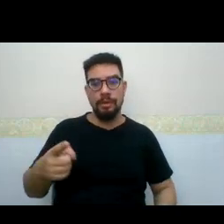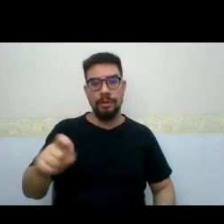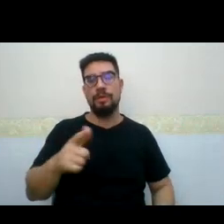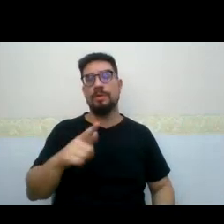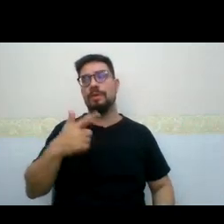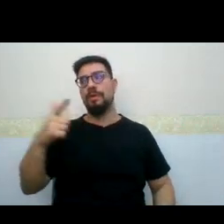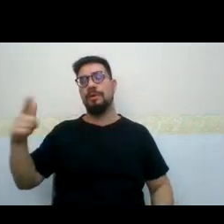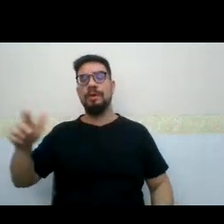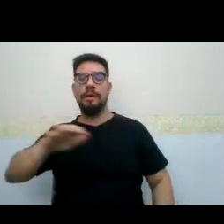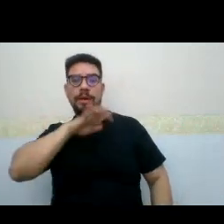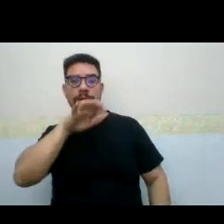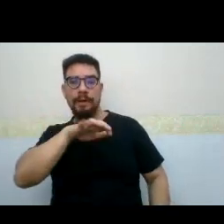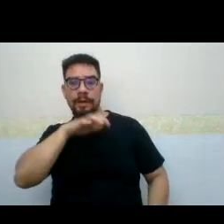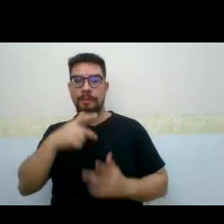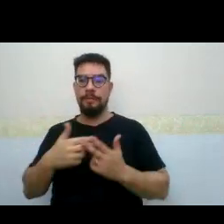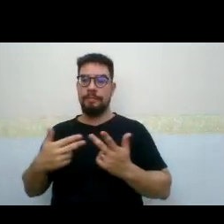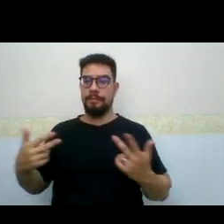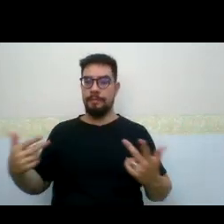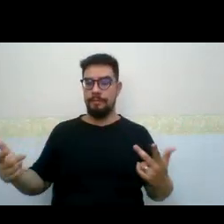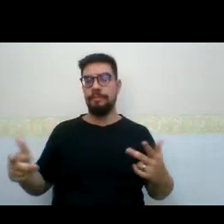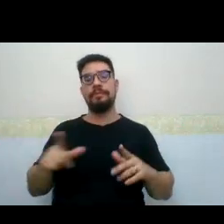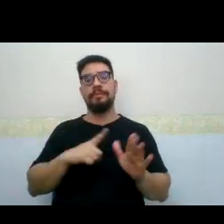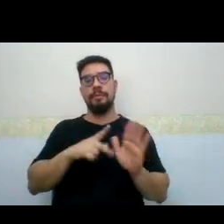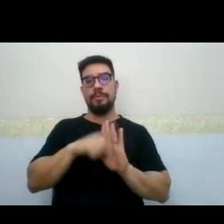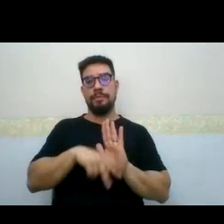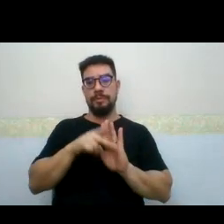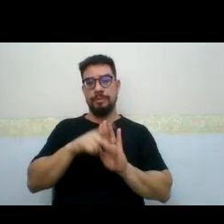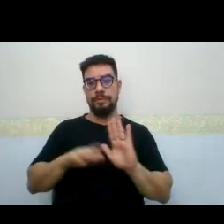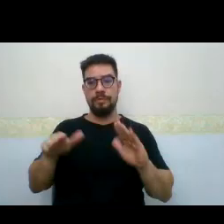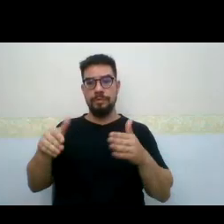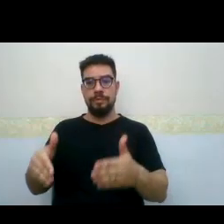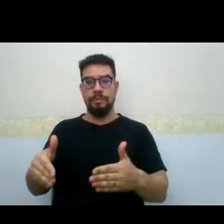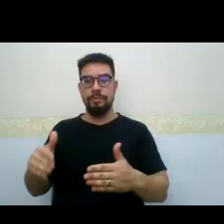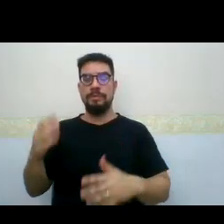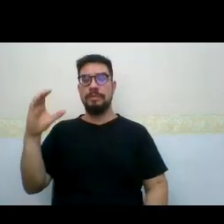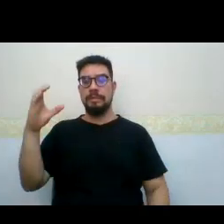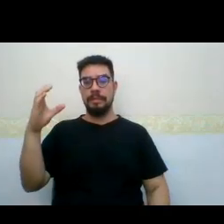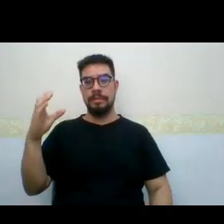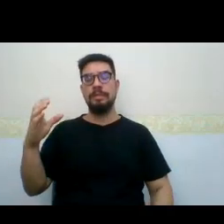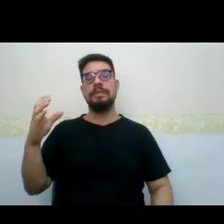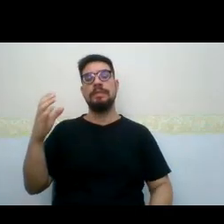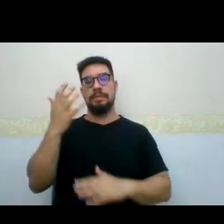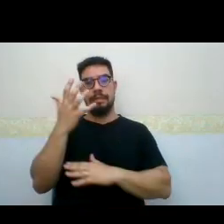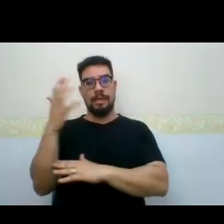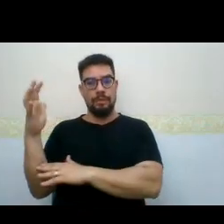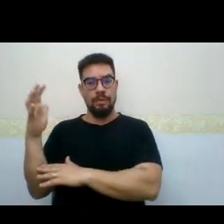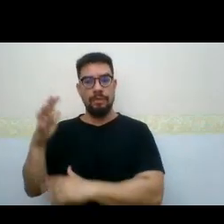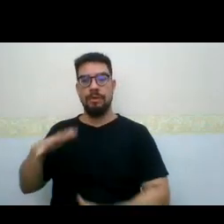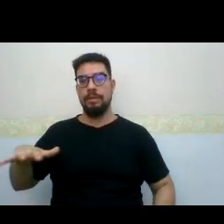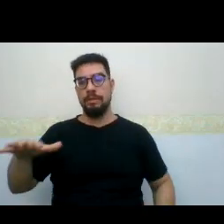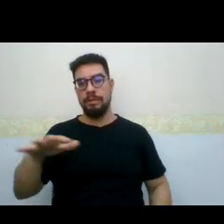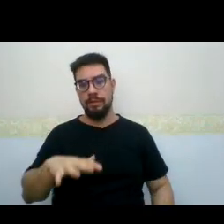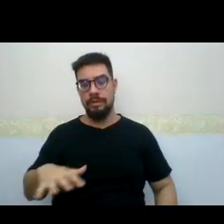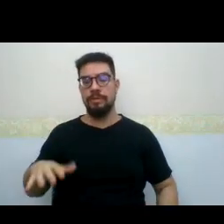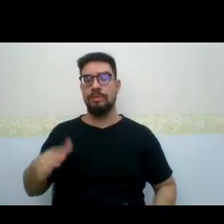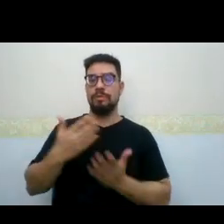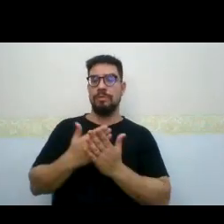é um projeto que tem uma ênfase maior nas ciências da natureza, né? Aí estuda química,